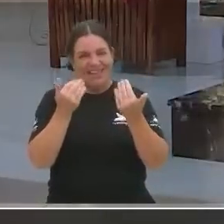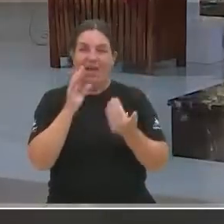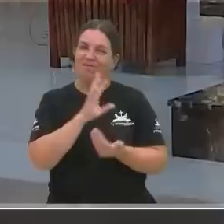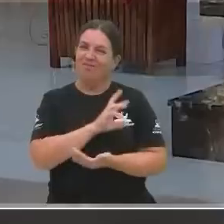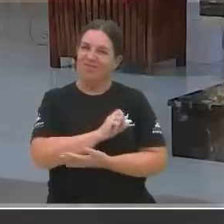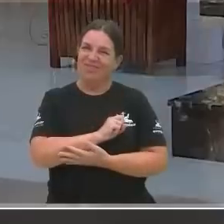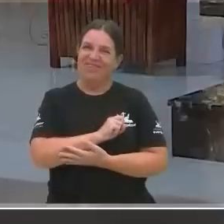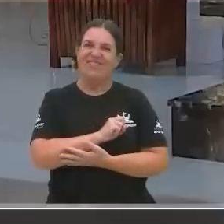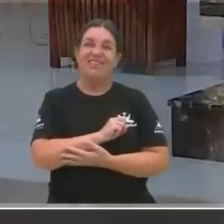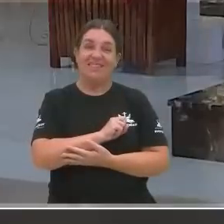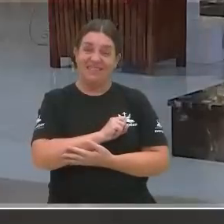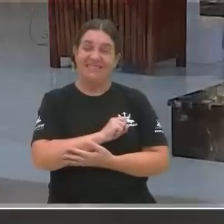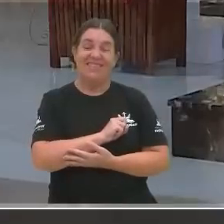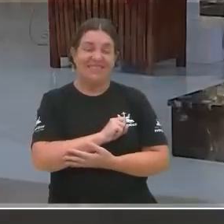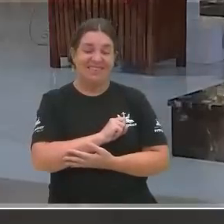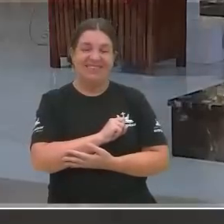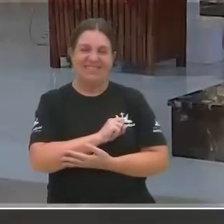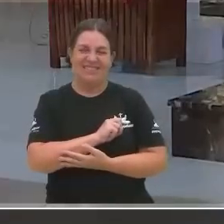amor